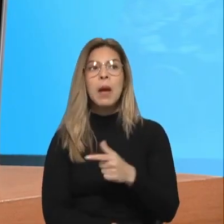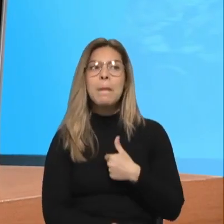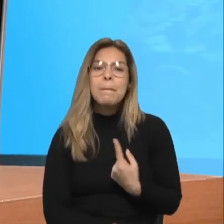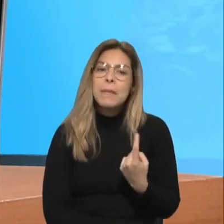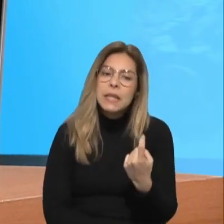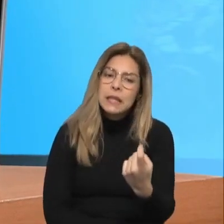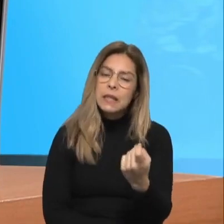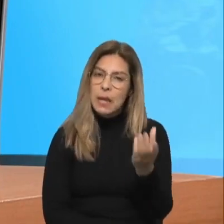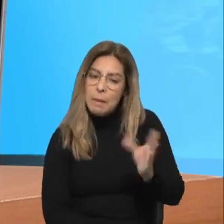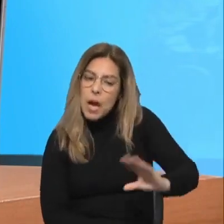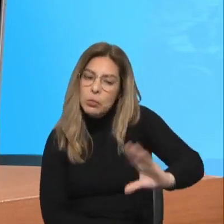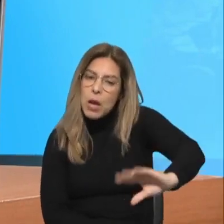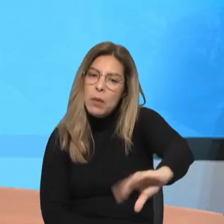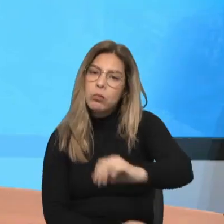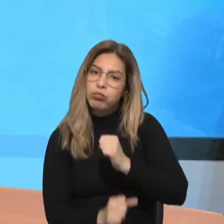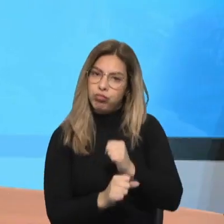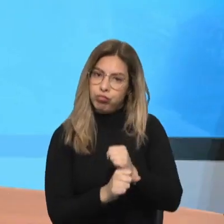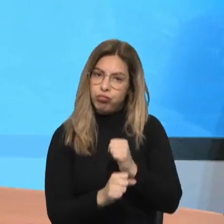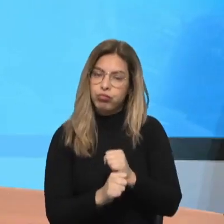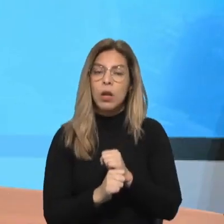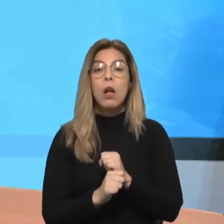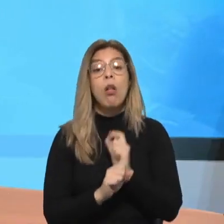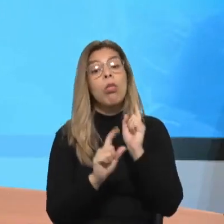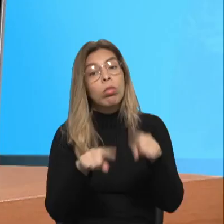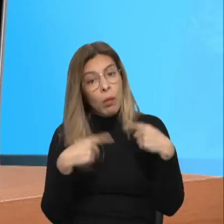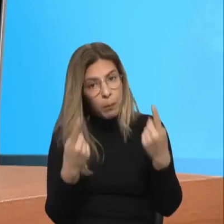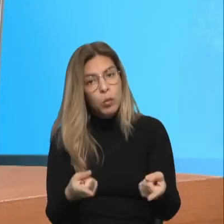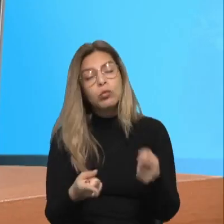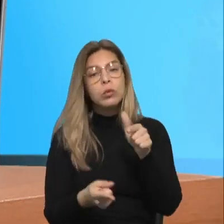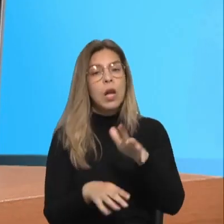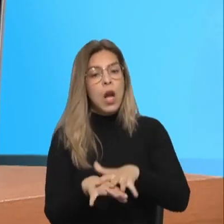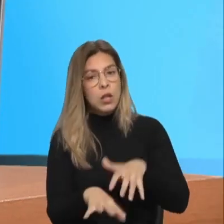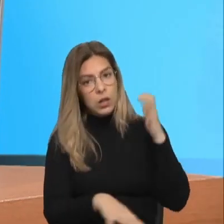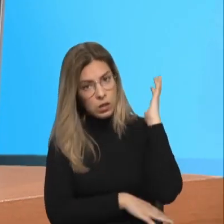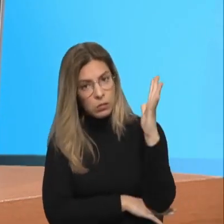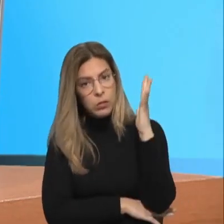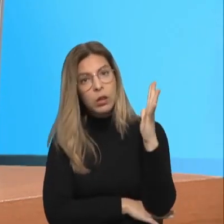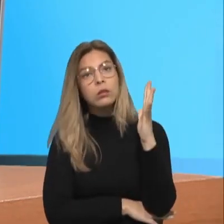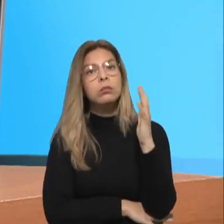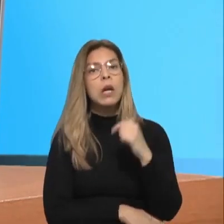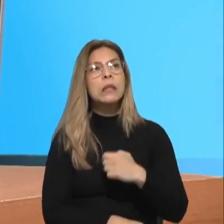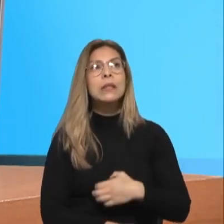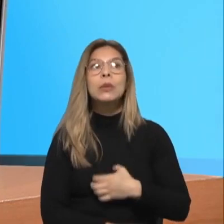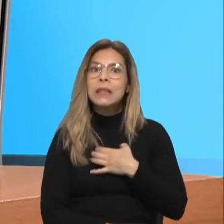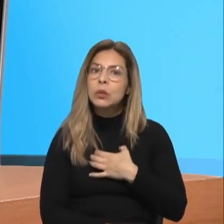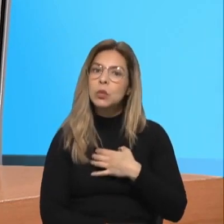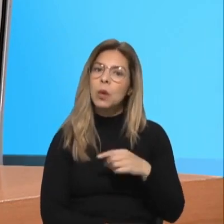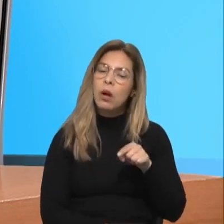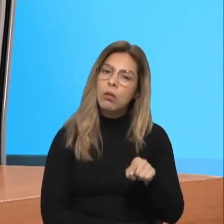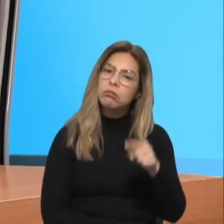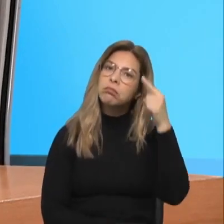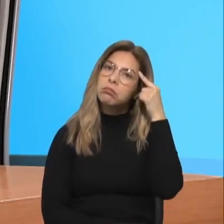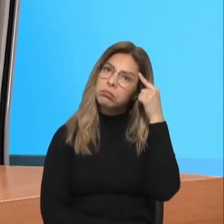mais trabalho. E depois haverá a tal Assembleia e, não sei, intuo que dessa Assembleia sairá